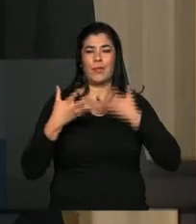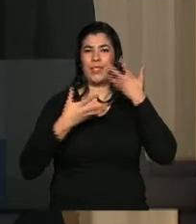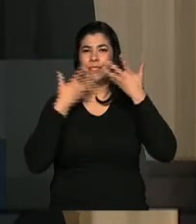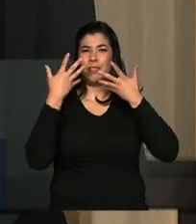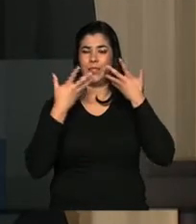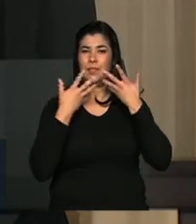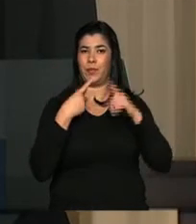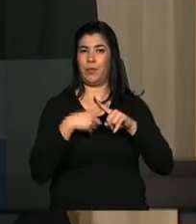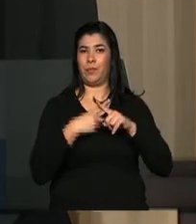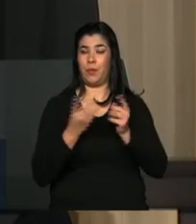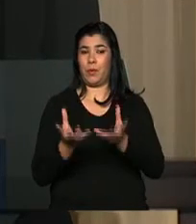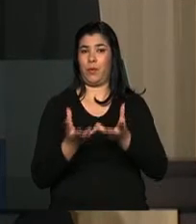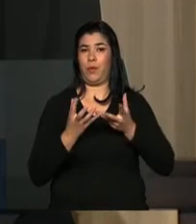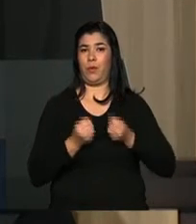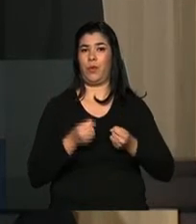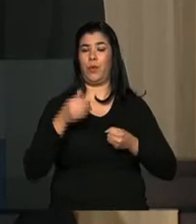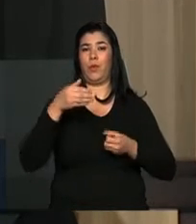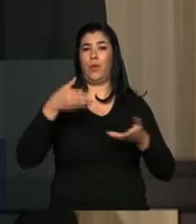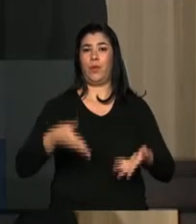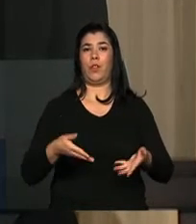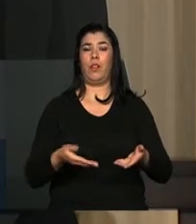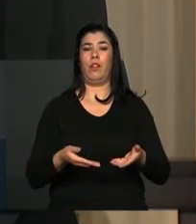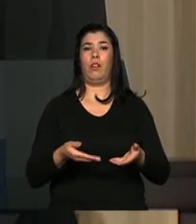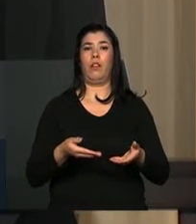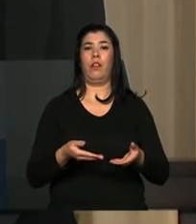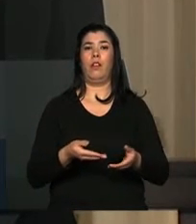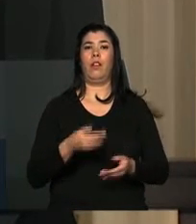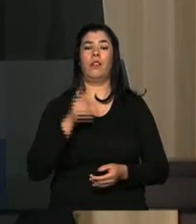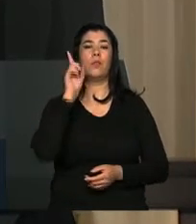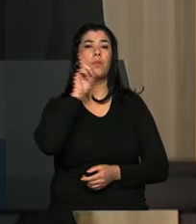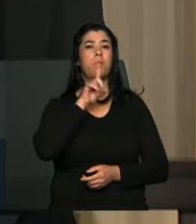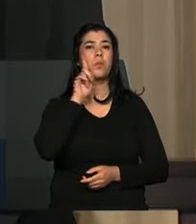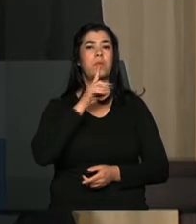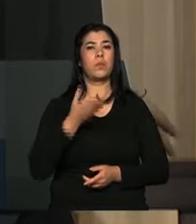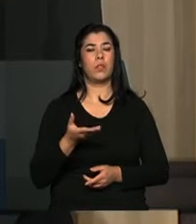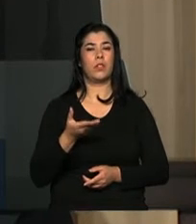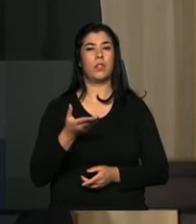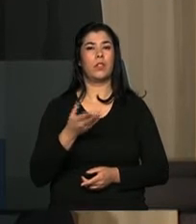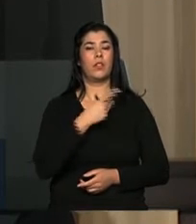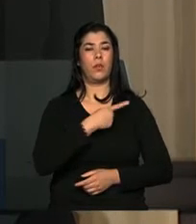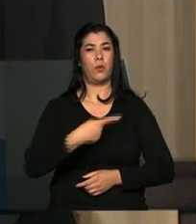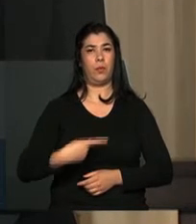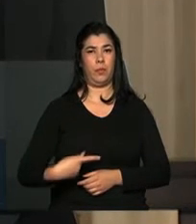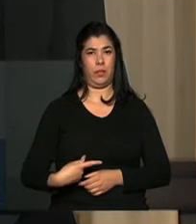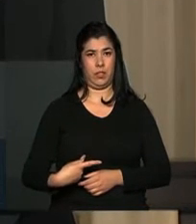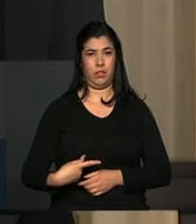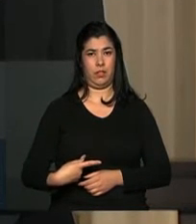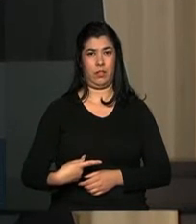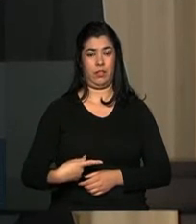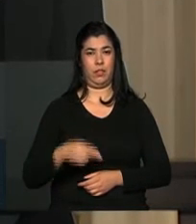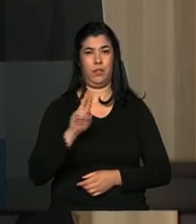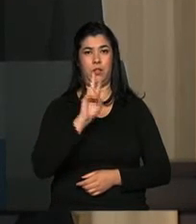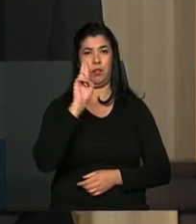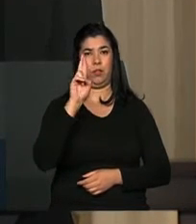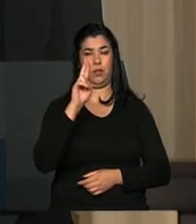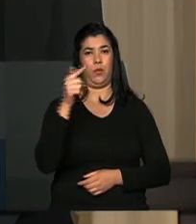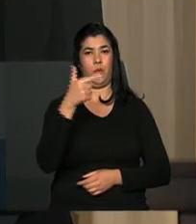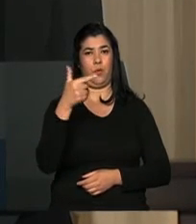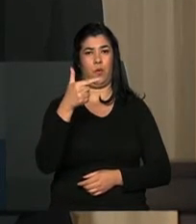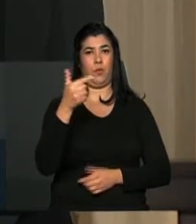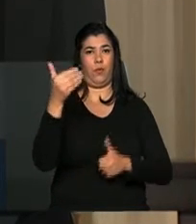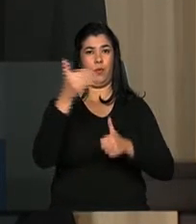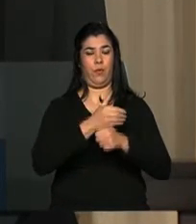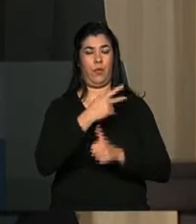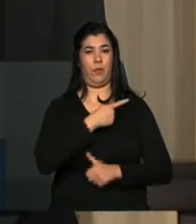estar sendo recebido aqui no Departamento de Estado pelo Vice-Presidente Joe Biden. O vice-presidente